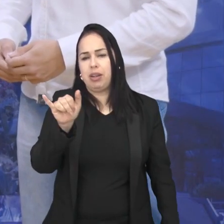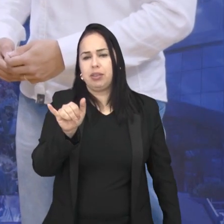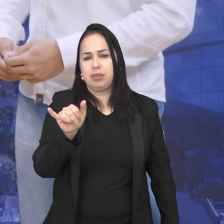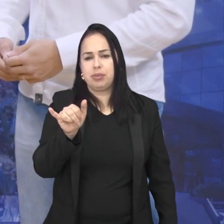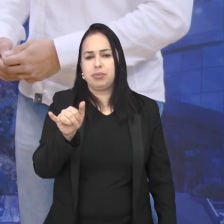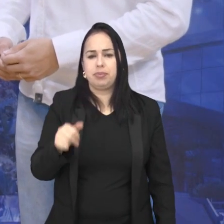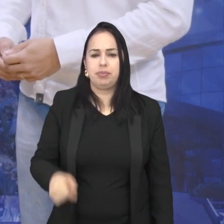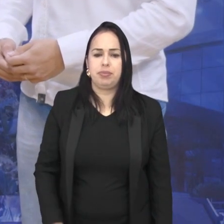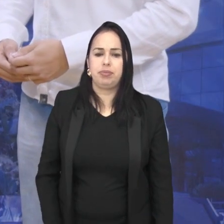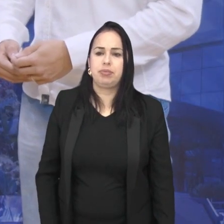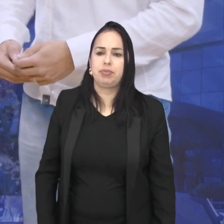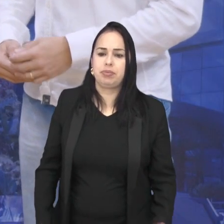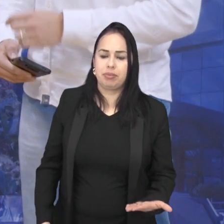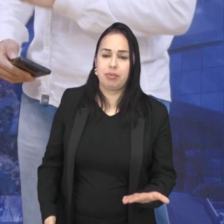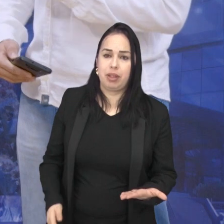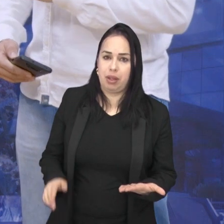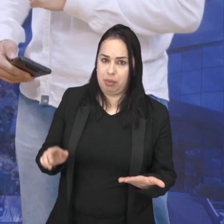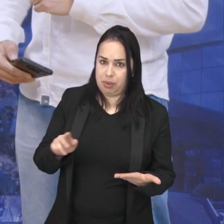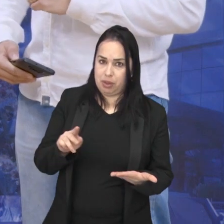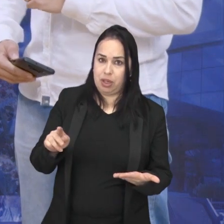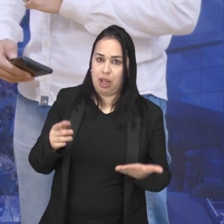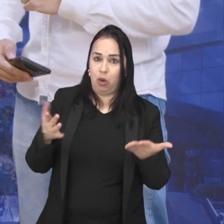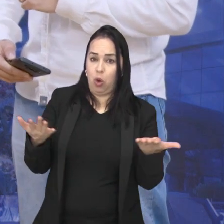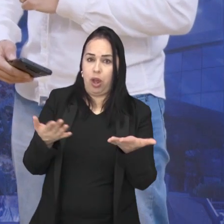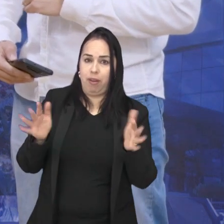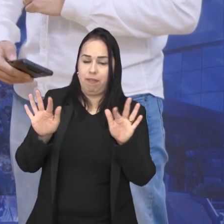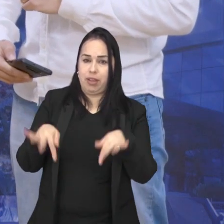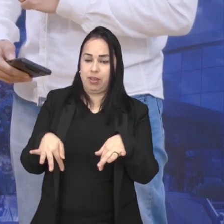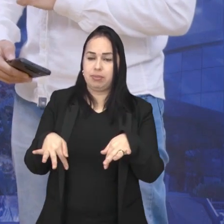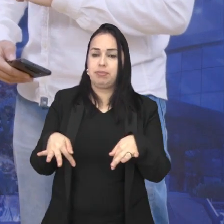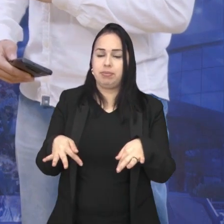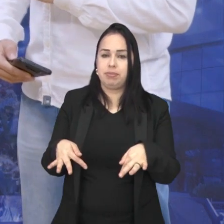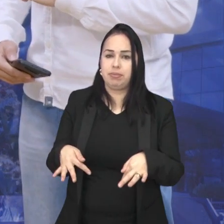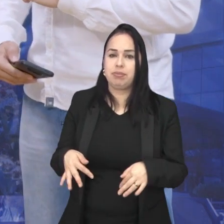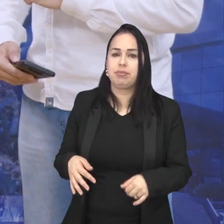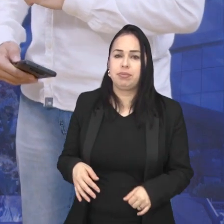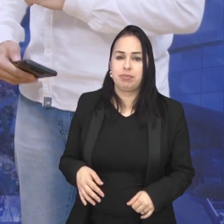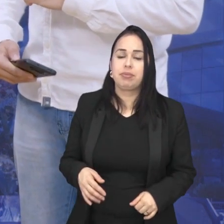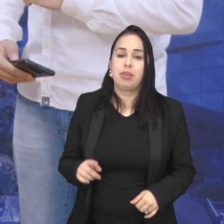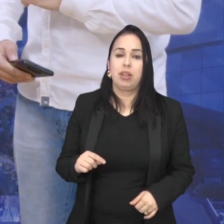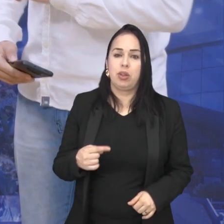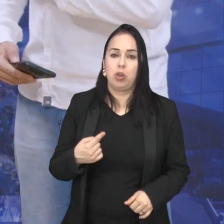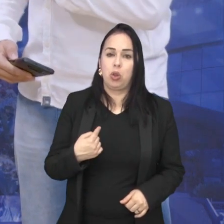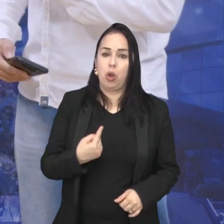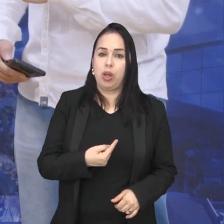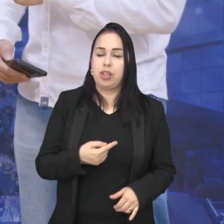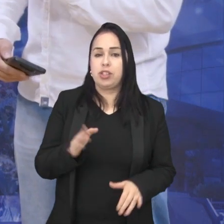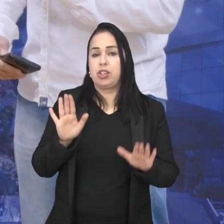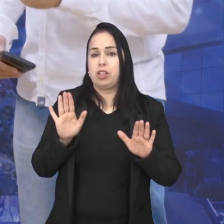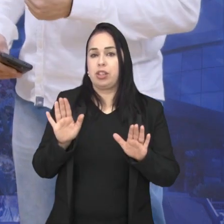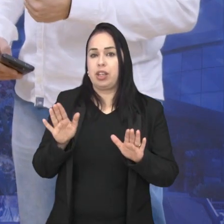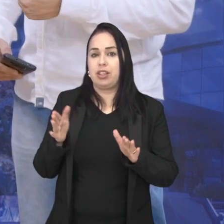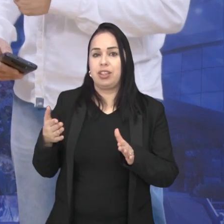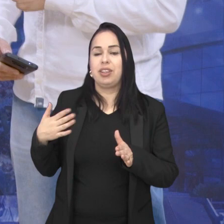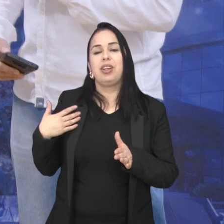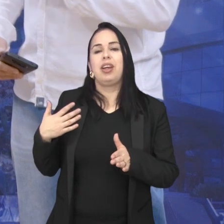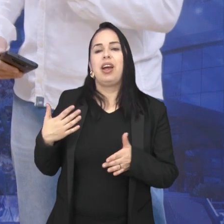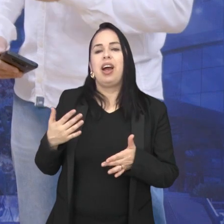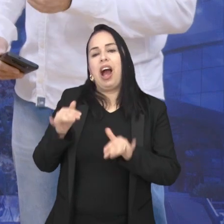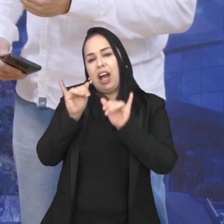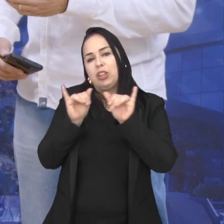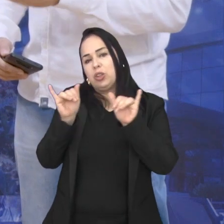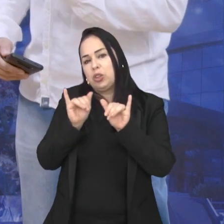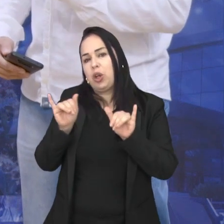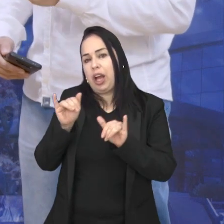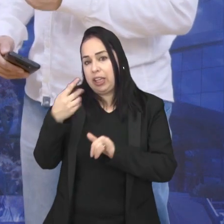vai trazer essa vantagem para a gente. E, né? Professor, para a gente ir finalizando, a gente teve esse anúncio da chegada